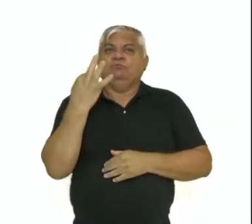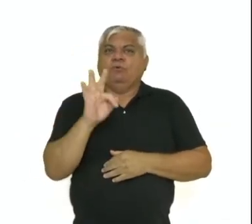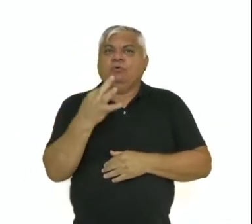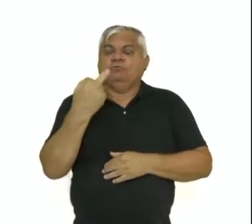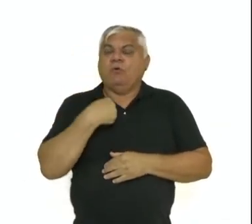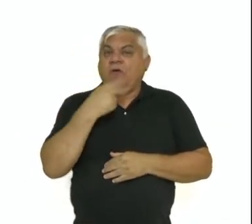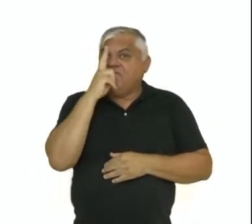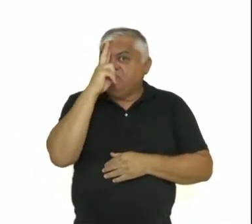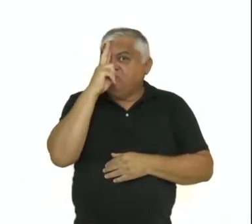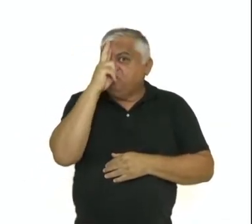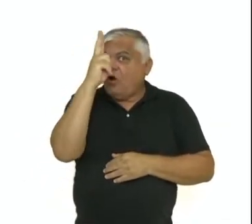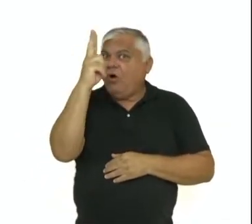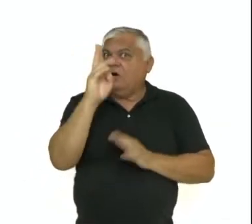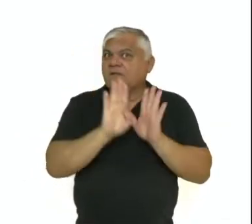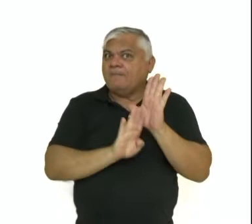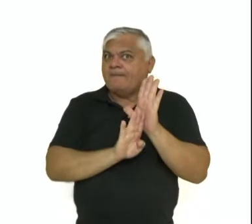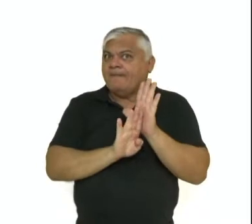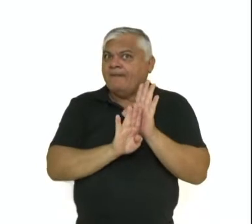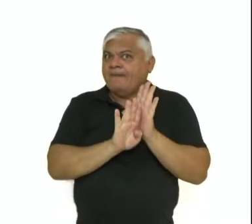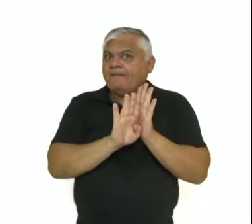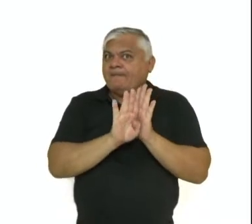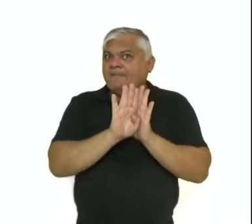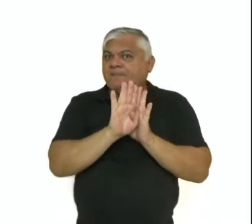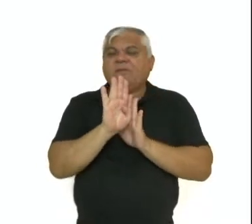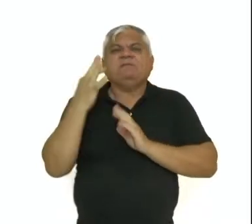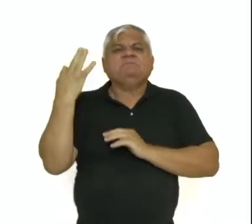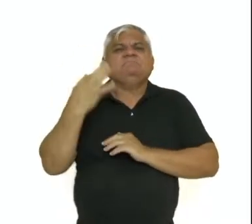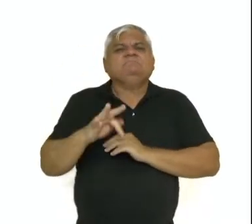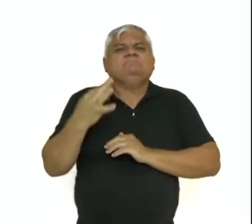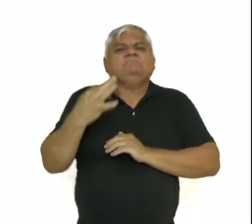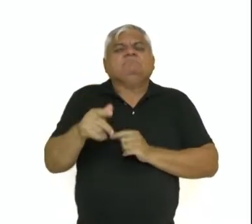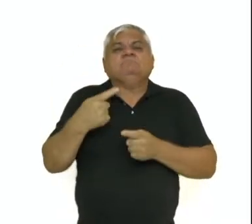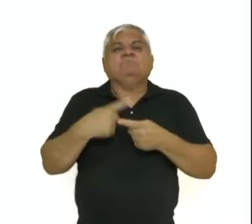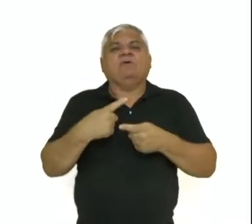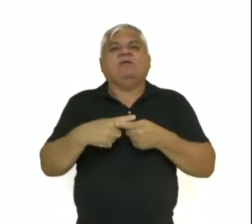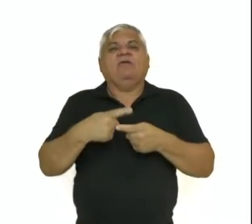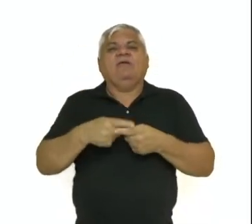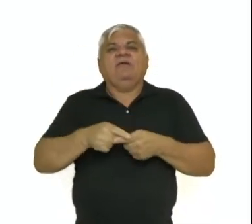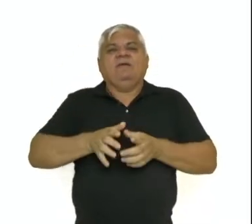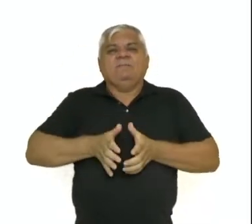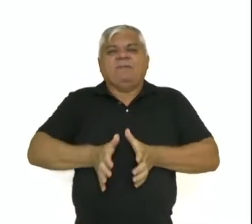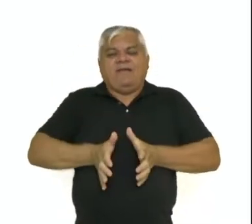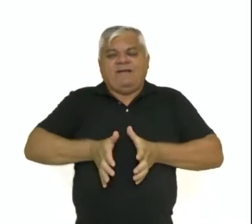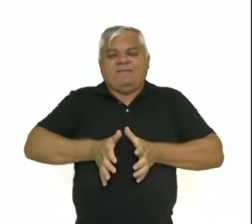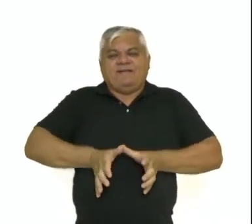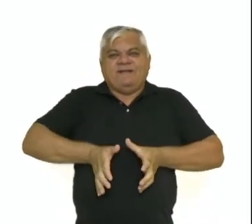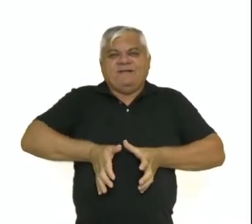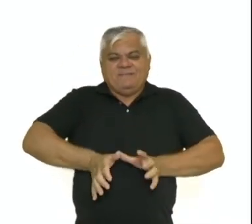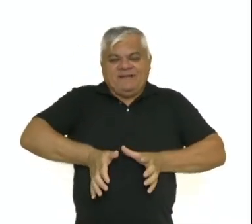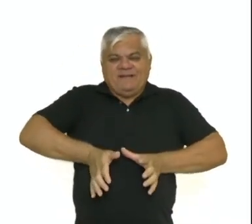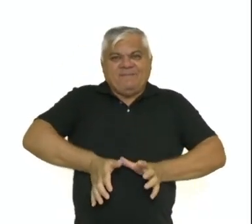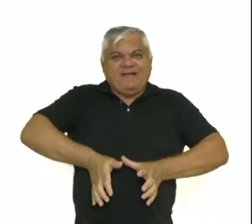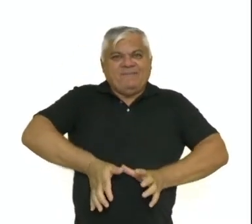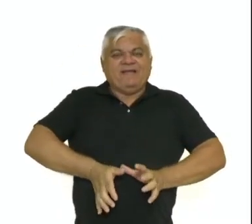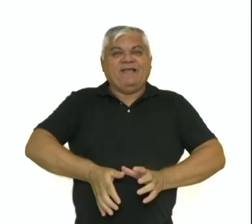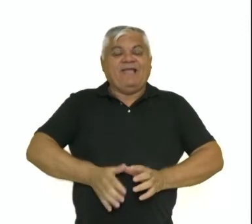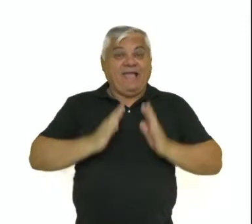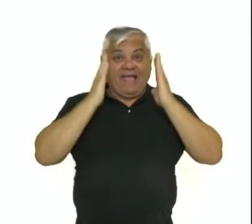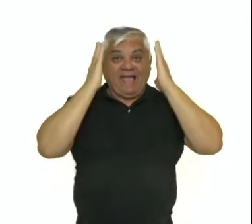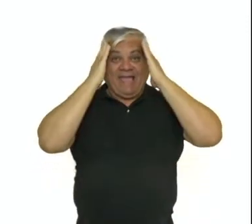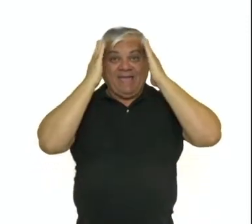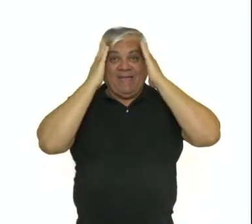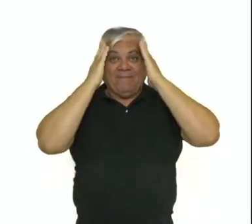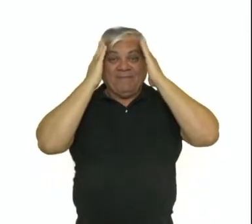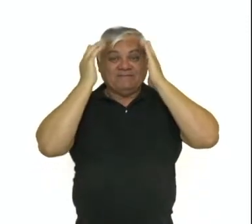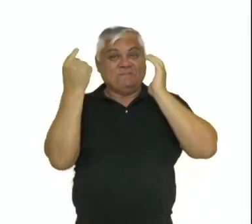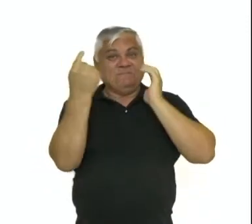mais fortes. E essas contrações, elas vão ajudando a empurrar o bebê. Geralmente, a cabeça do bebê